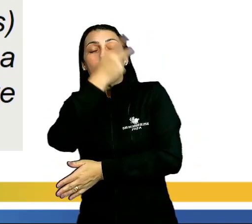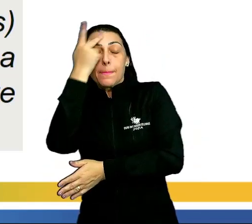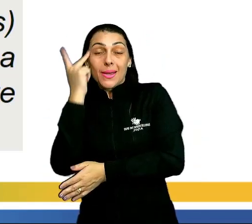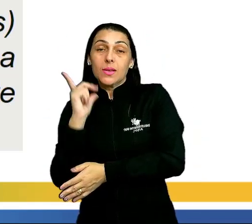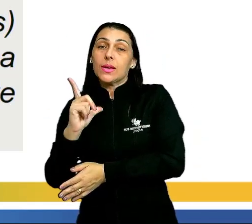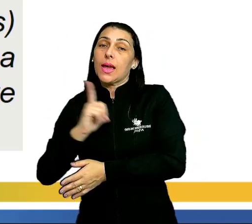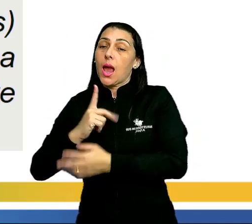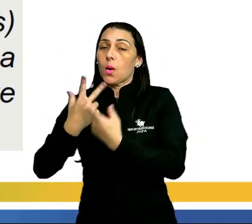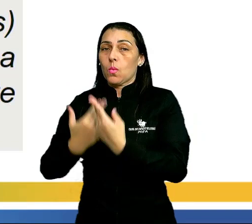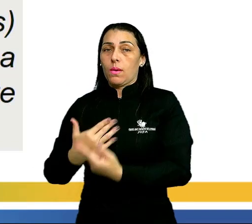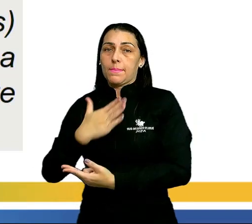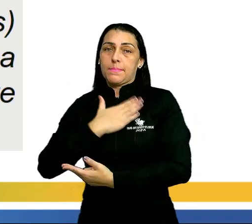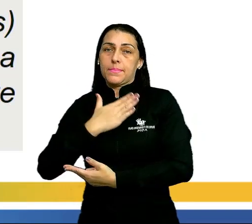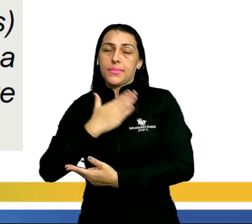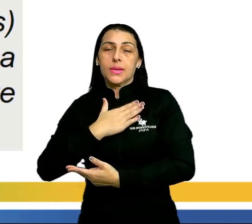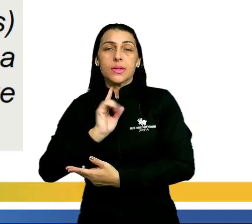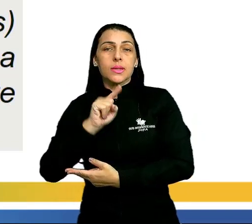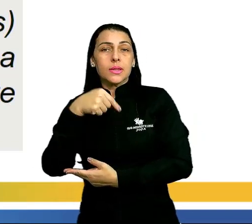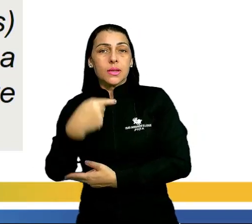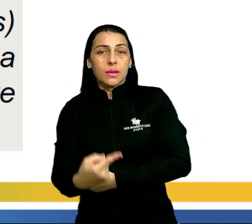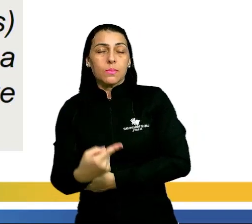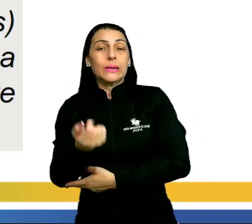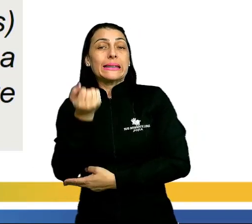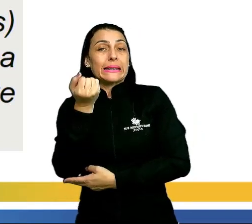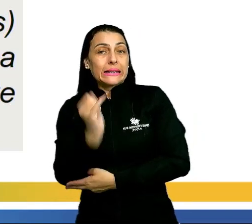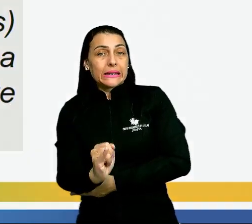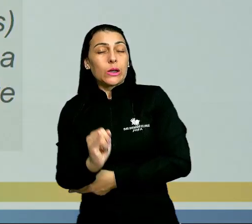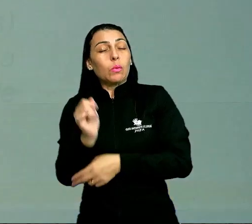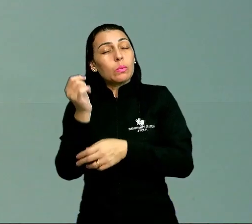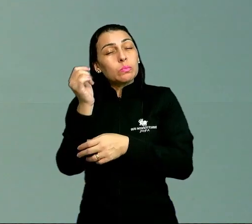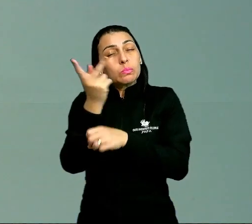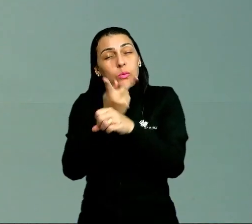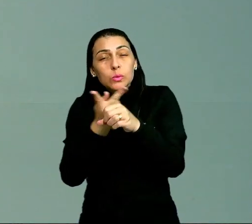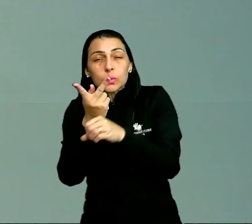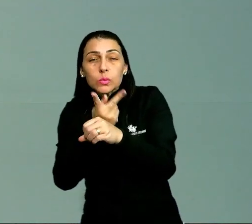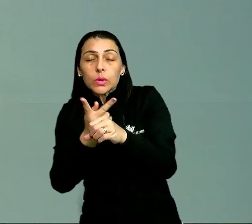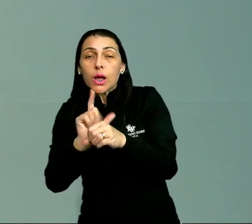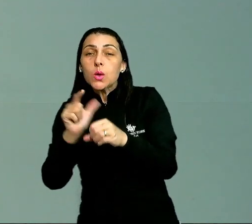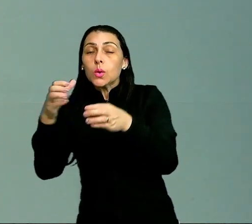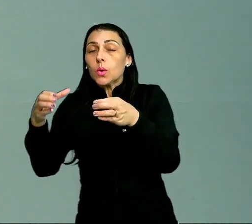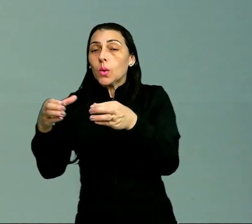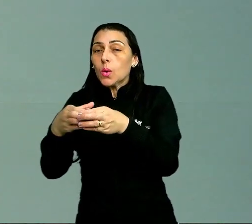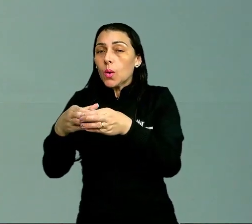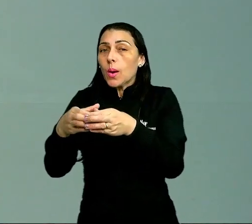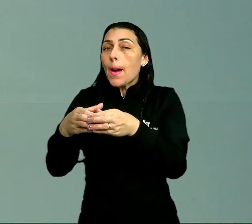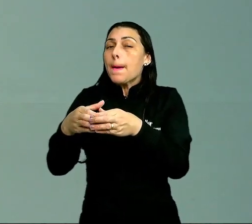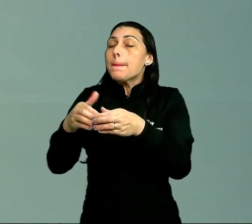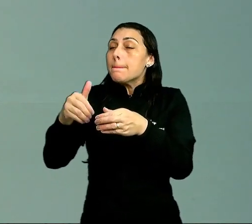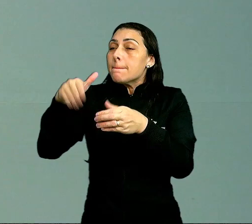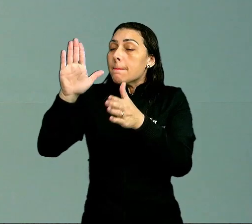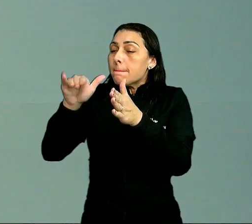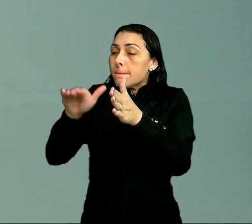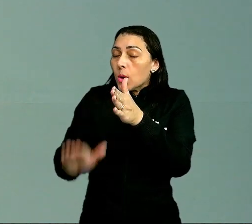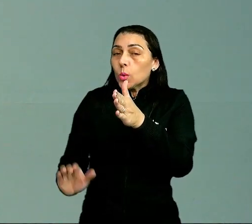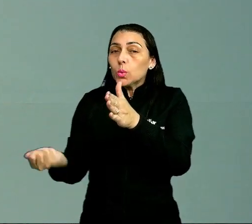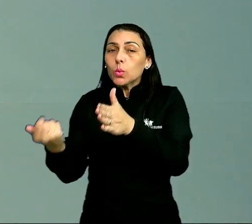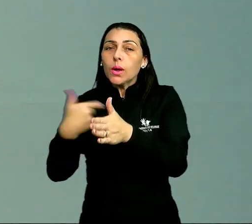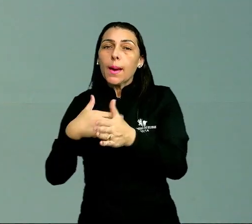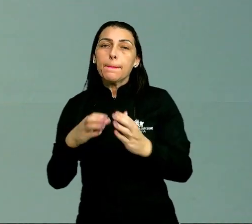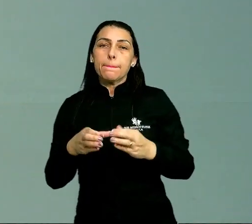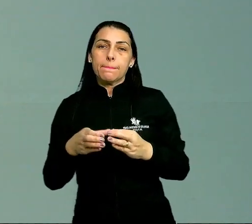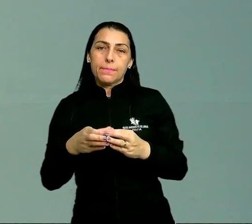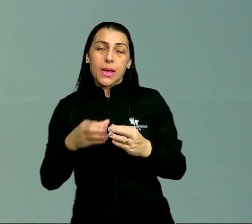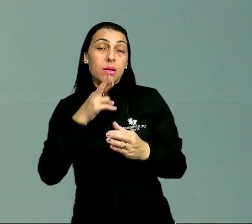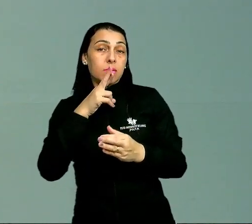minha classe social, e depois, se eu fosse investigar numa classe social menos abastada,